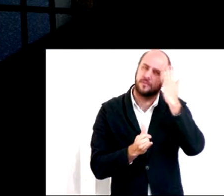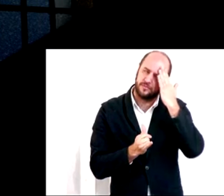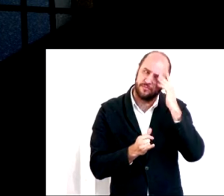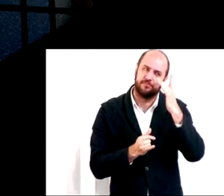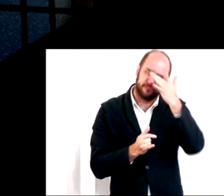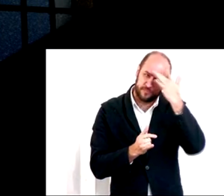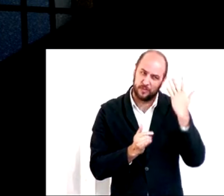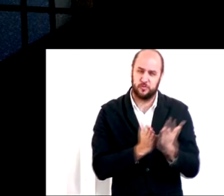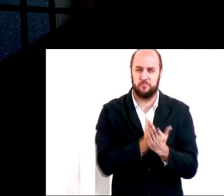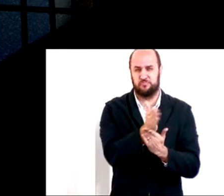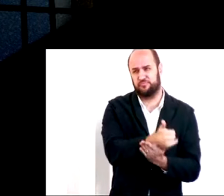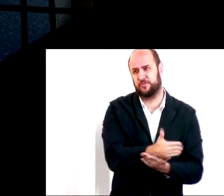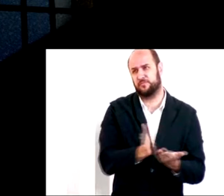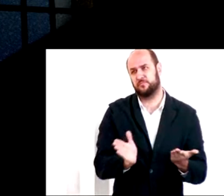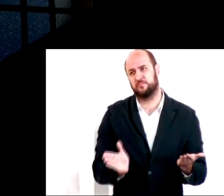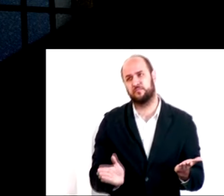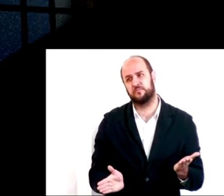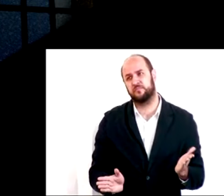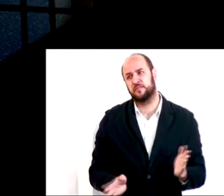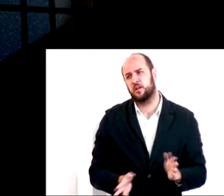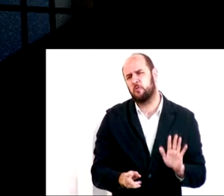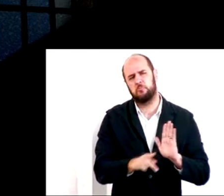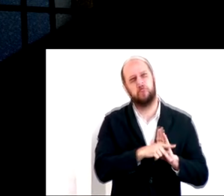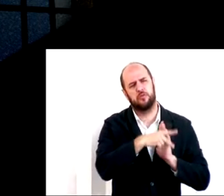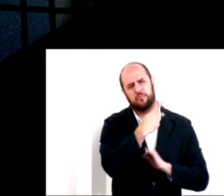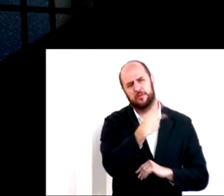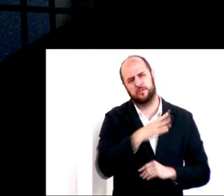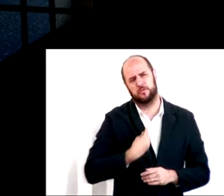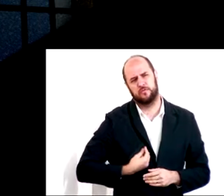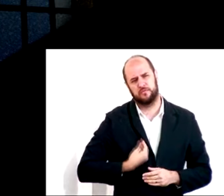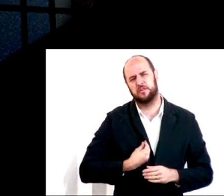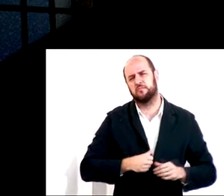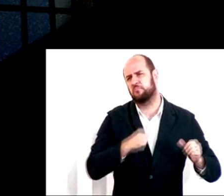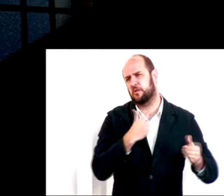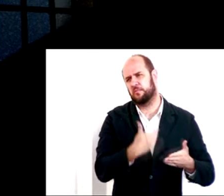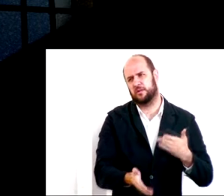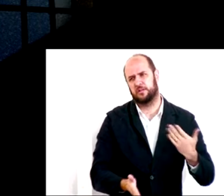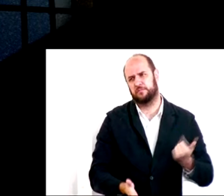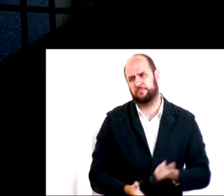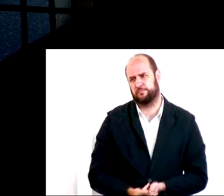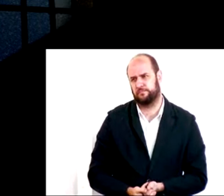e vive pecando, e por si mesma está condenada.